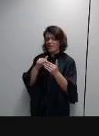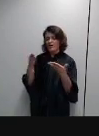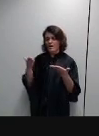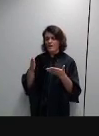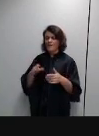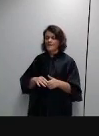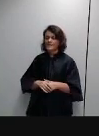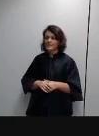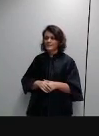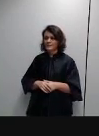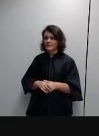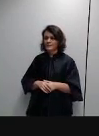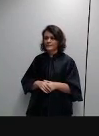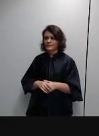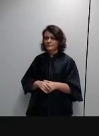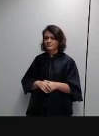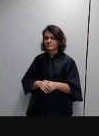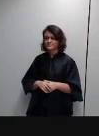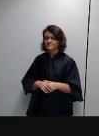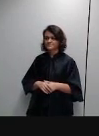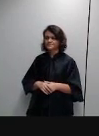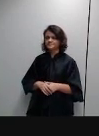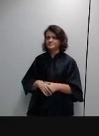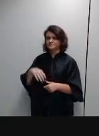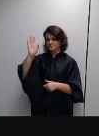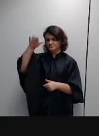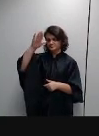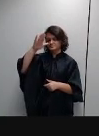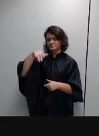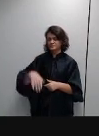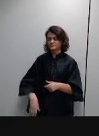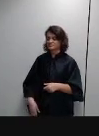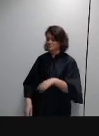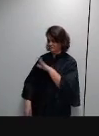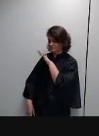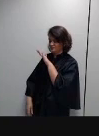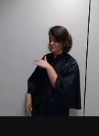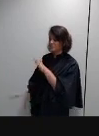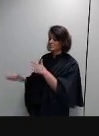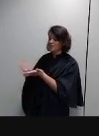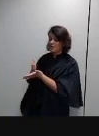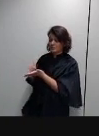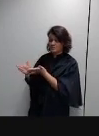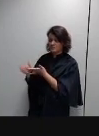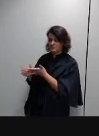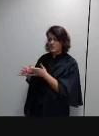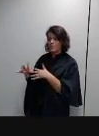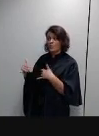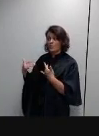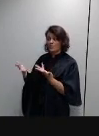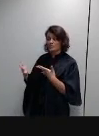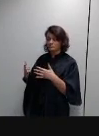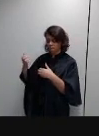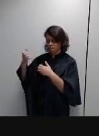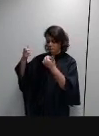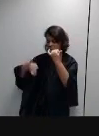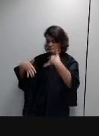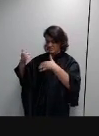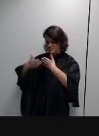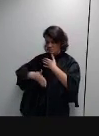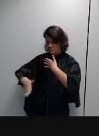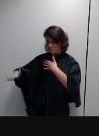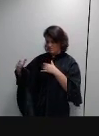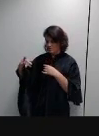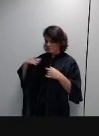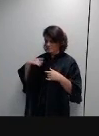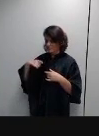presidente foi mal me desculpe não só pela ordem é enquanto transcorre aí a manifestação Luís